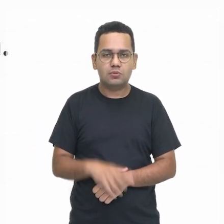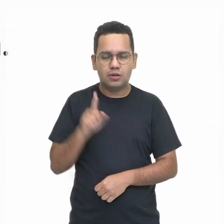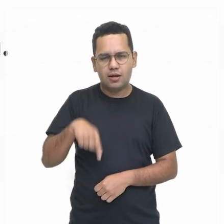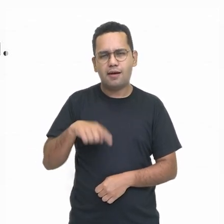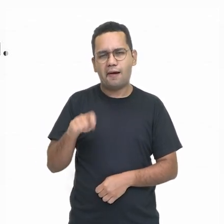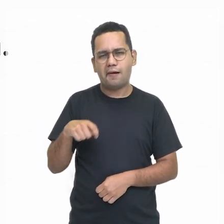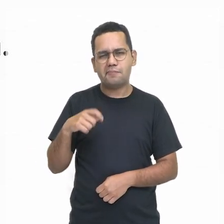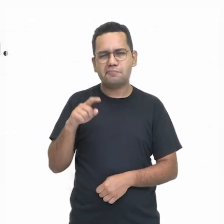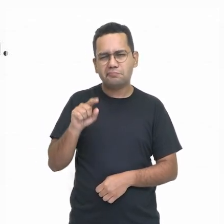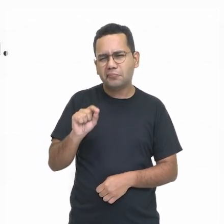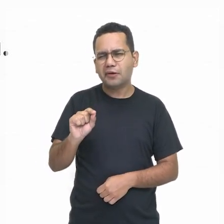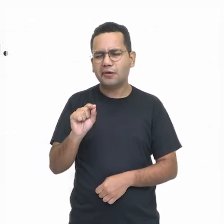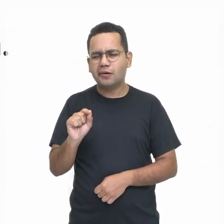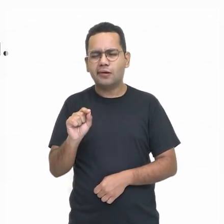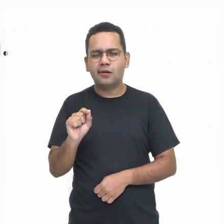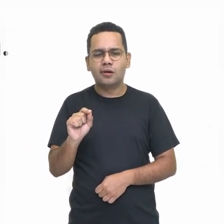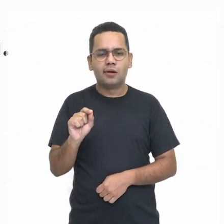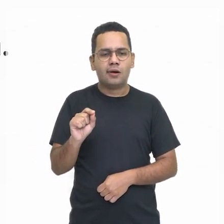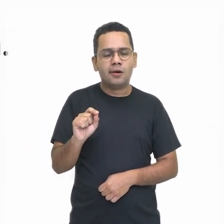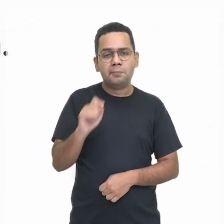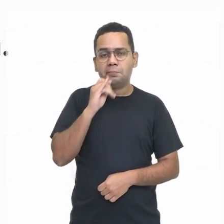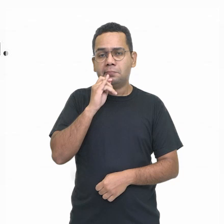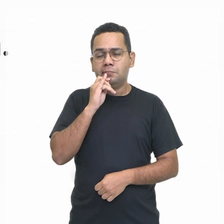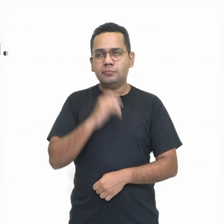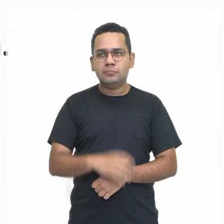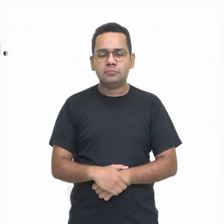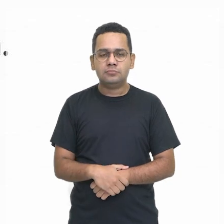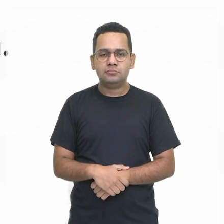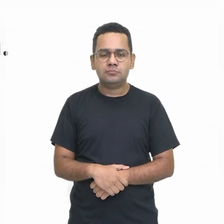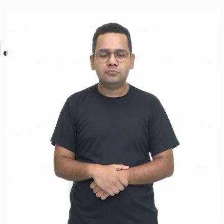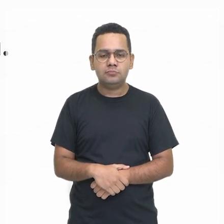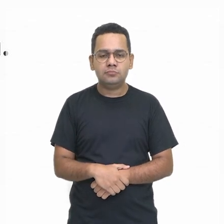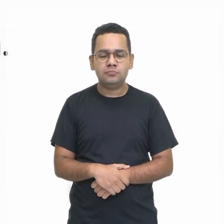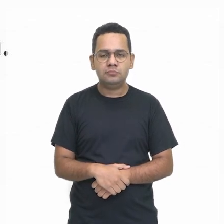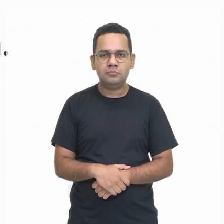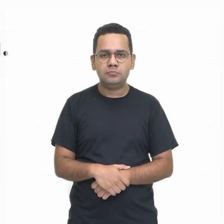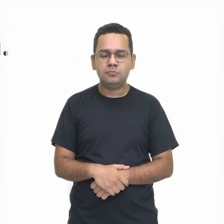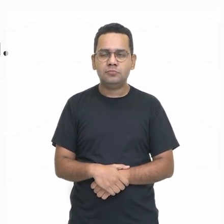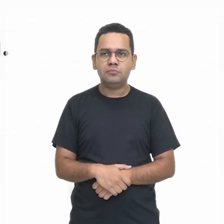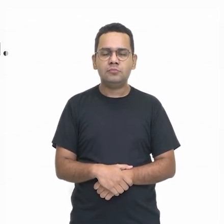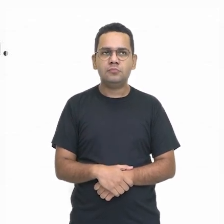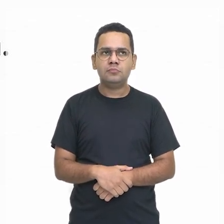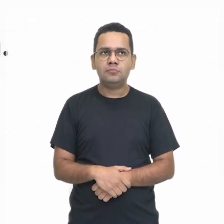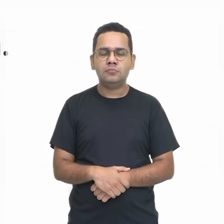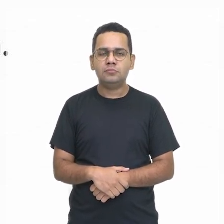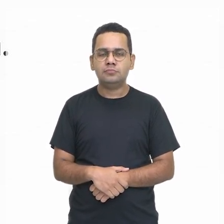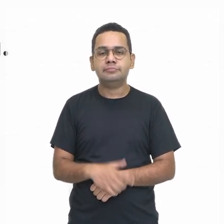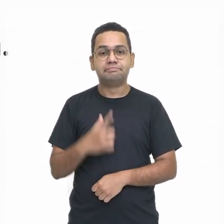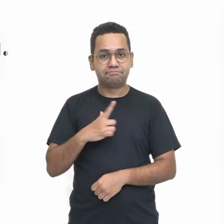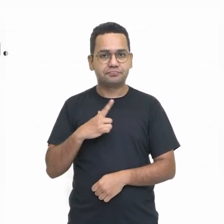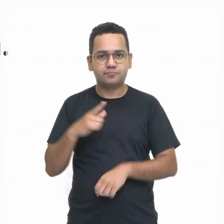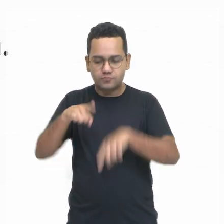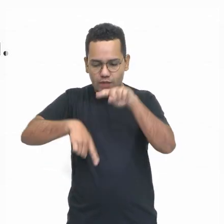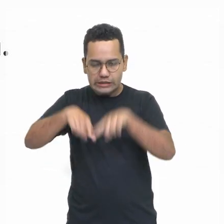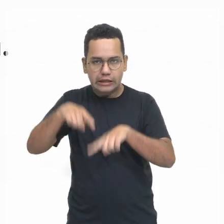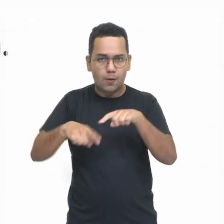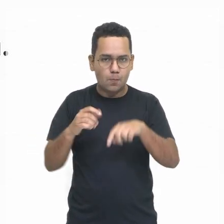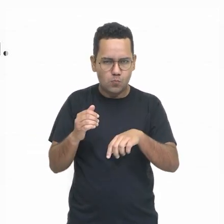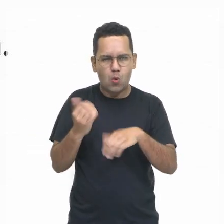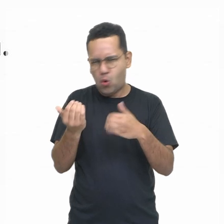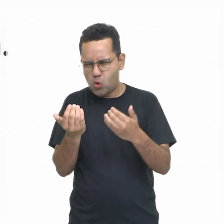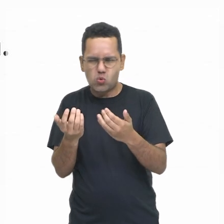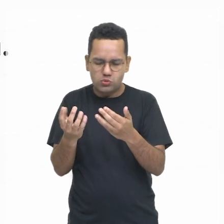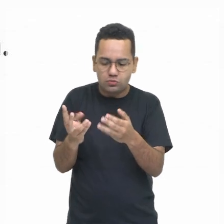são denominados, né, principalmente ali, aqueles responsáveis pela decomposição. Então, eles